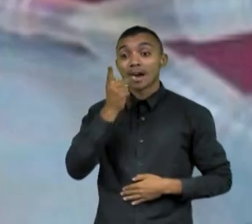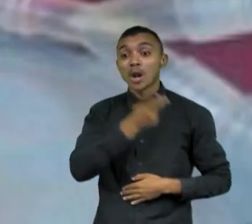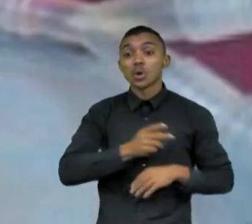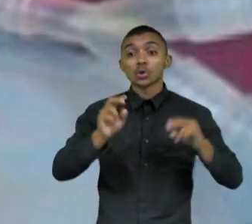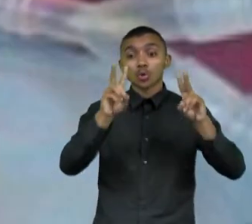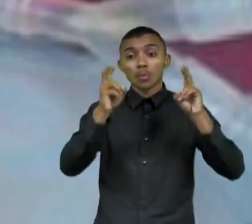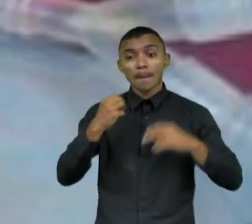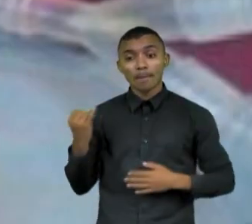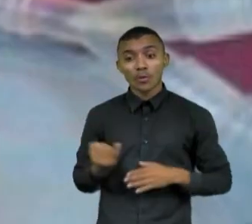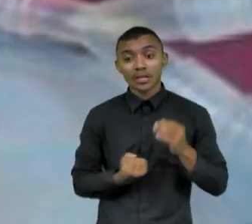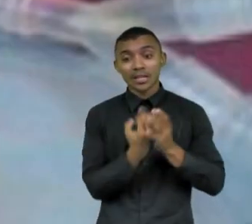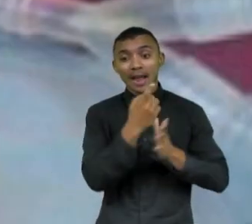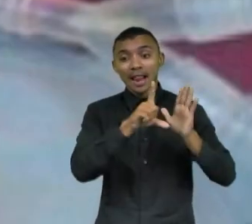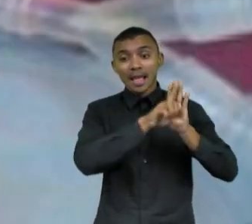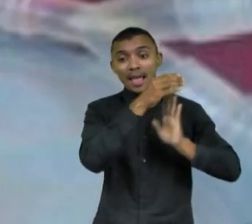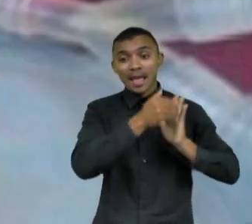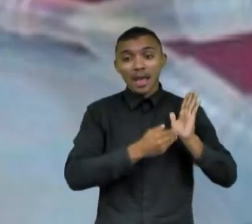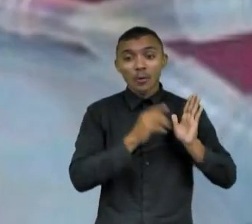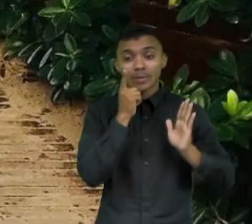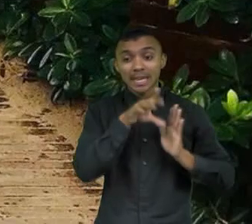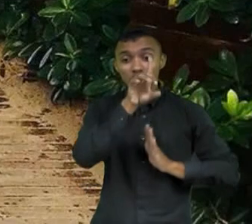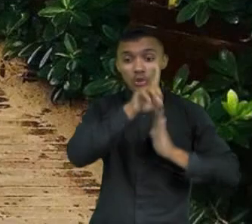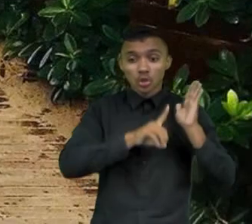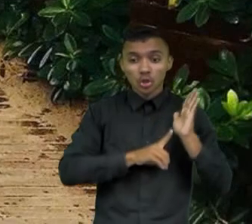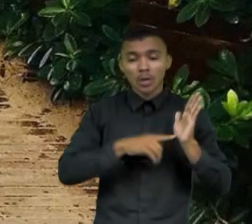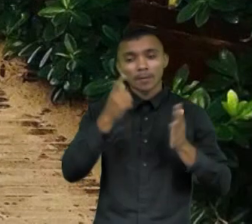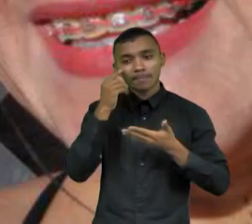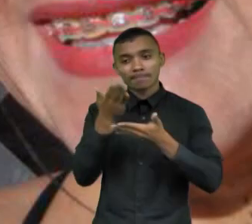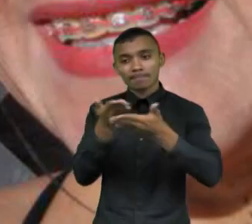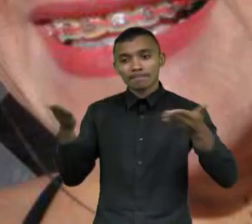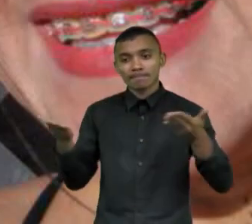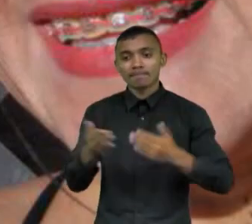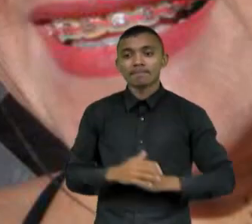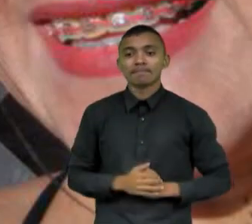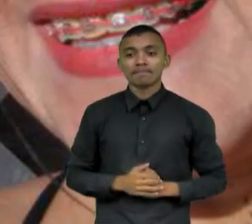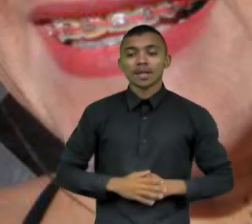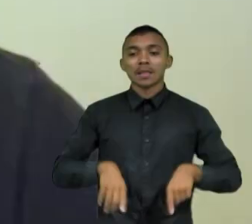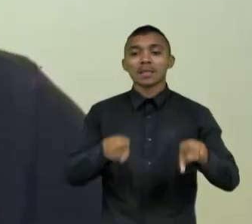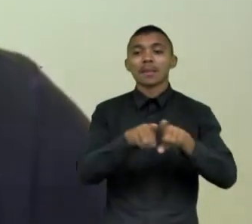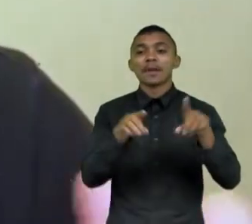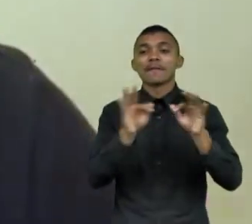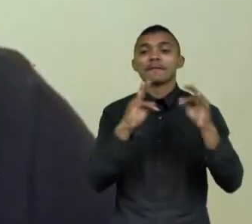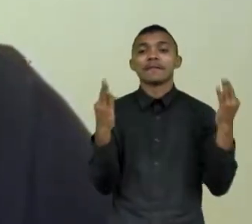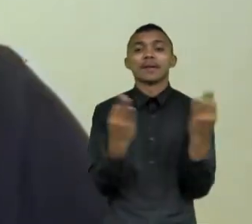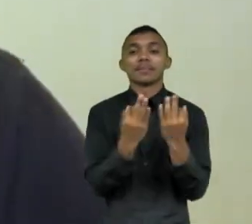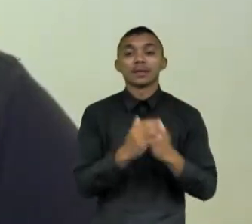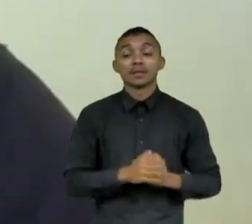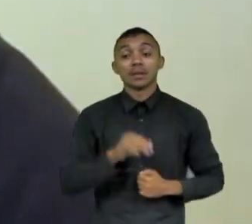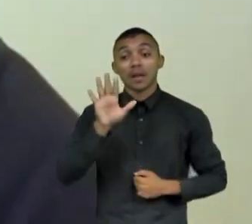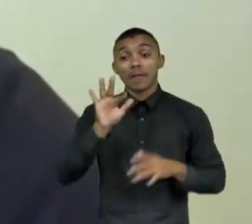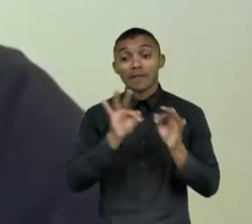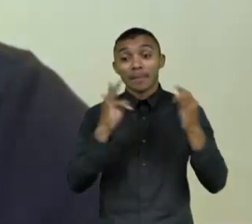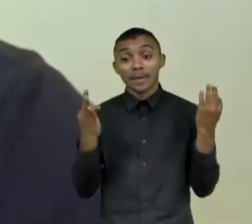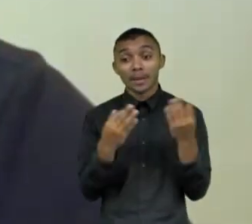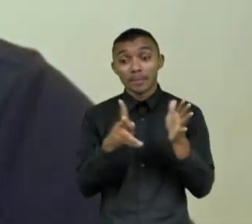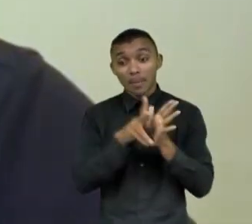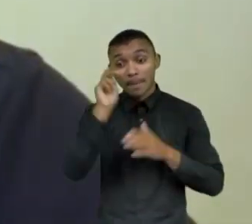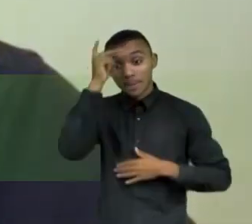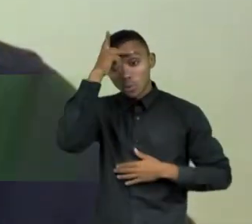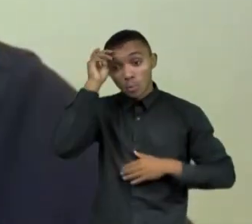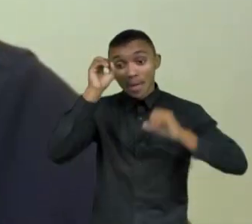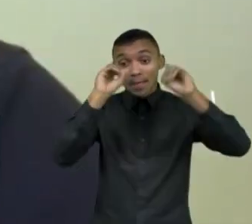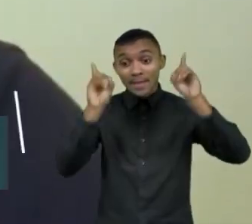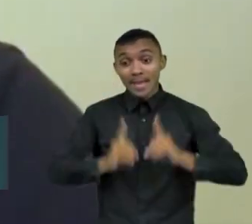de uma legislação que garanta os direitos não só para este público, mas para a família. Que a família da pessoa com deficiência,